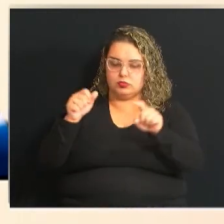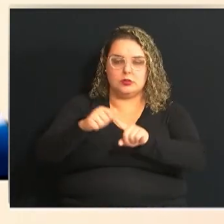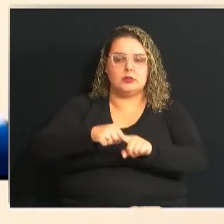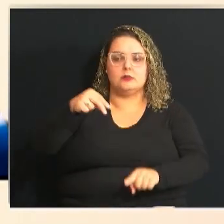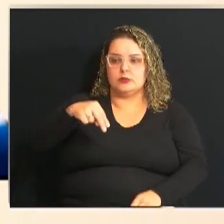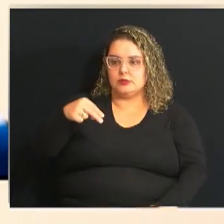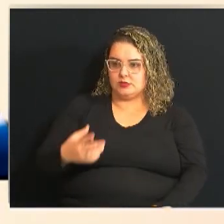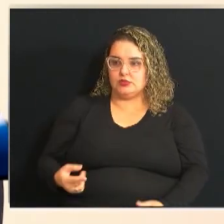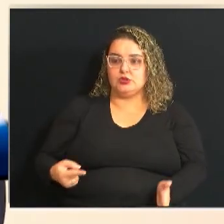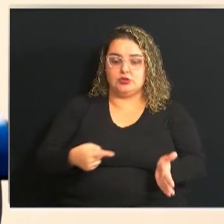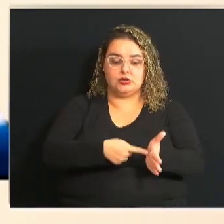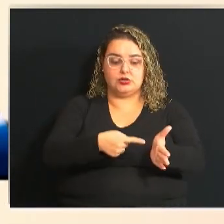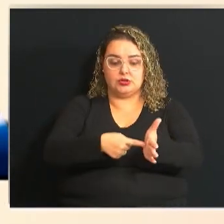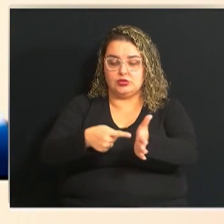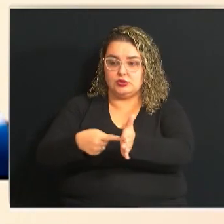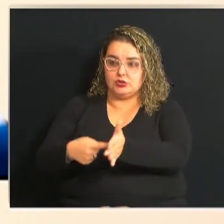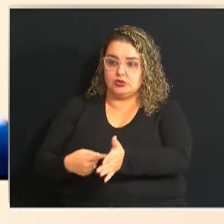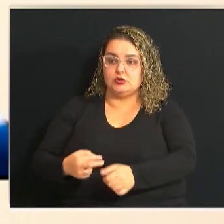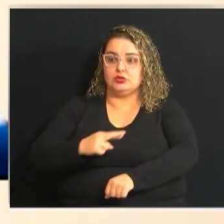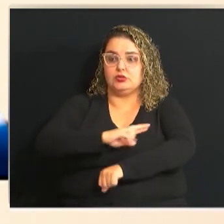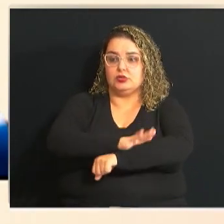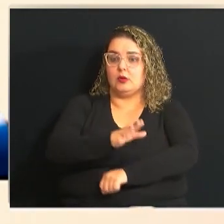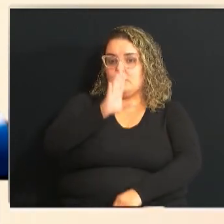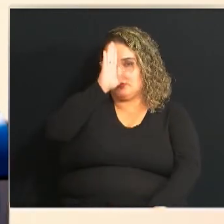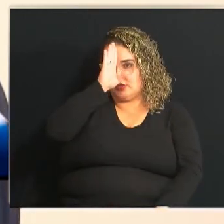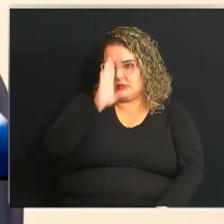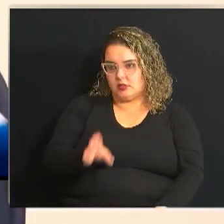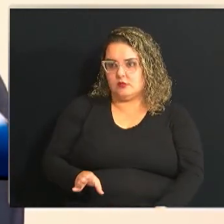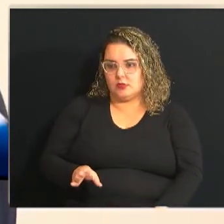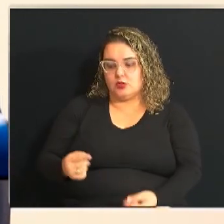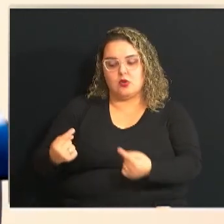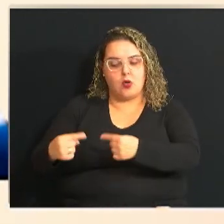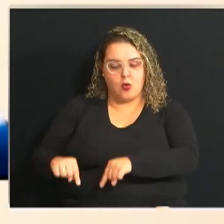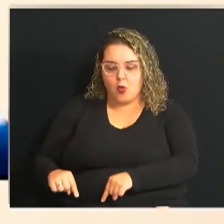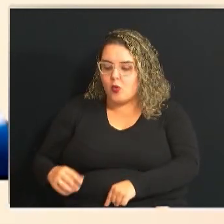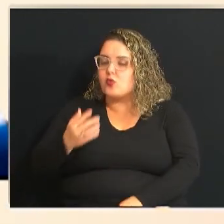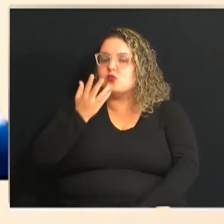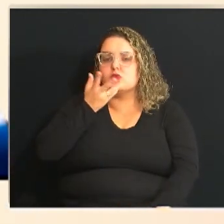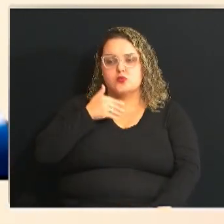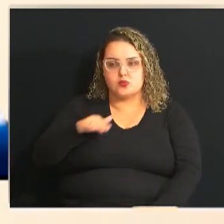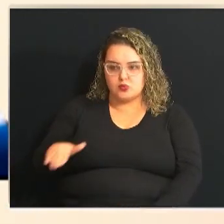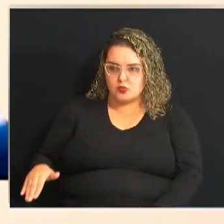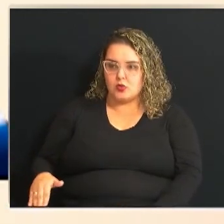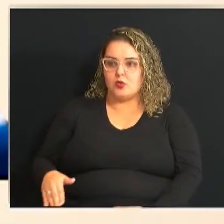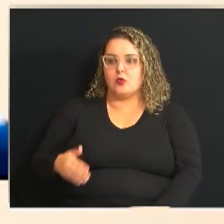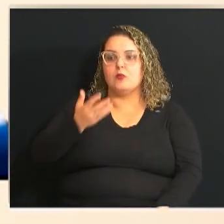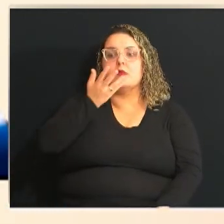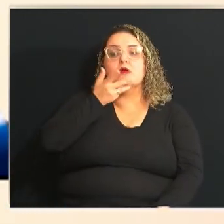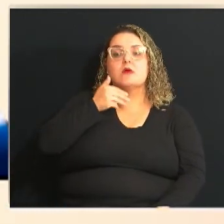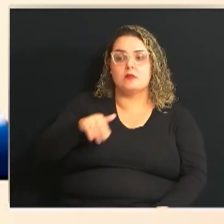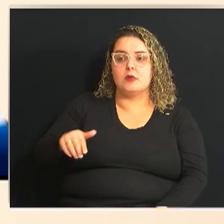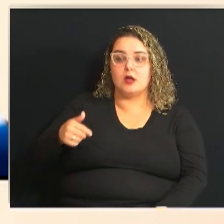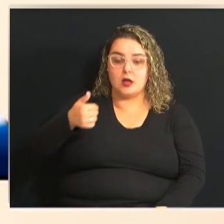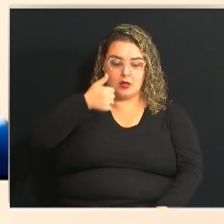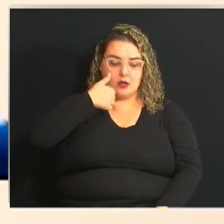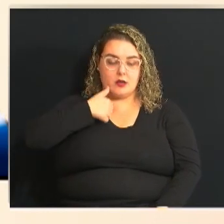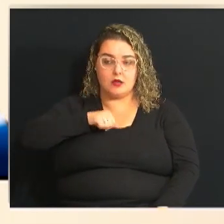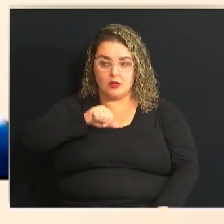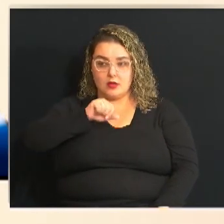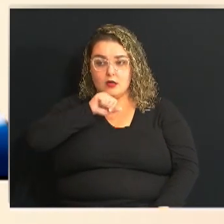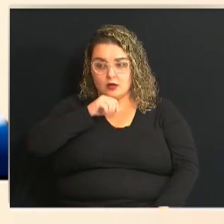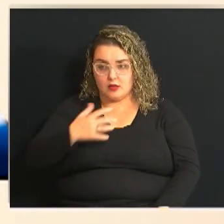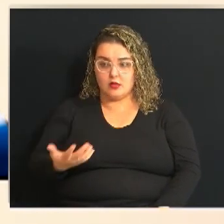o racismo contra as crianças. A reunião contou com convidados. Foi a 9ª ordinária da Comissão Permanente de Defesa dos